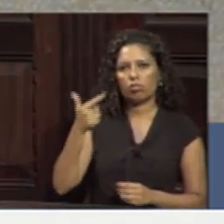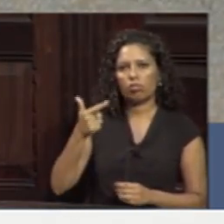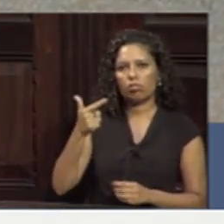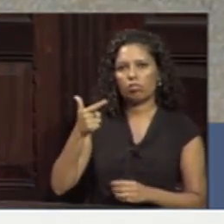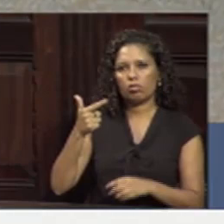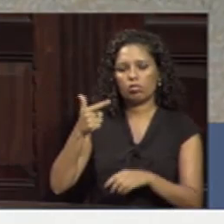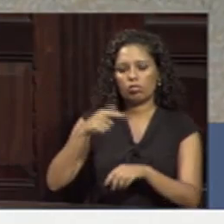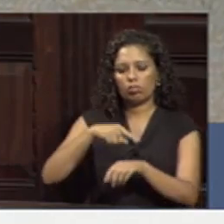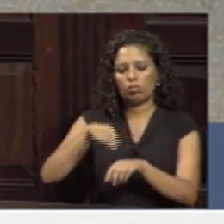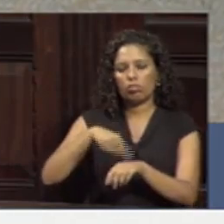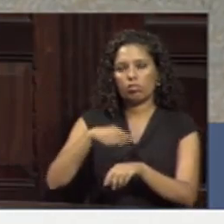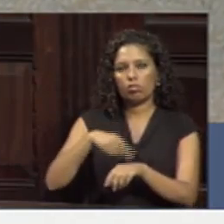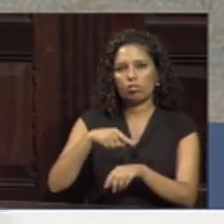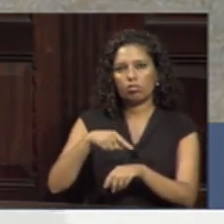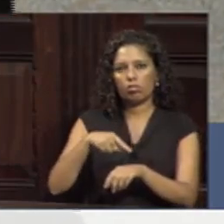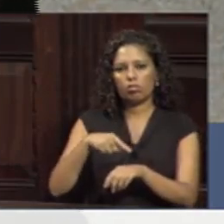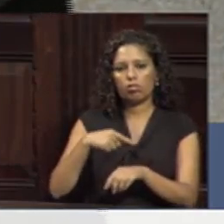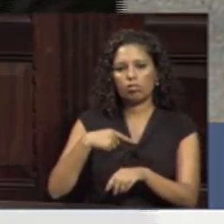22h30,